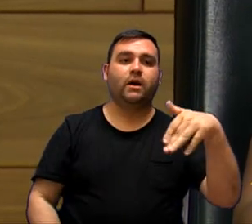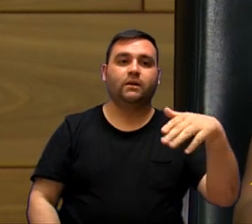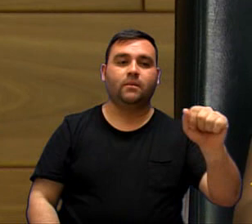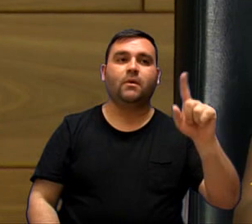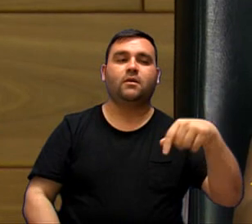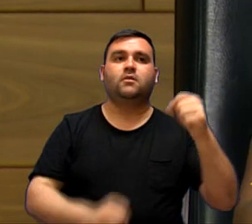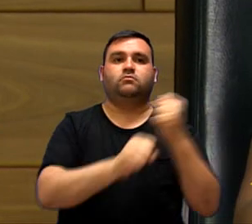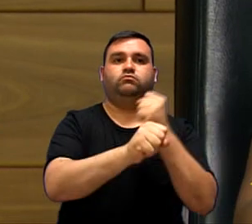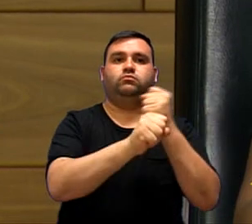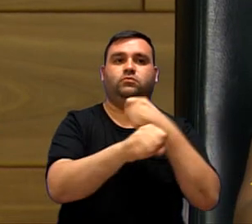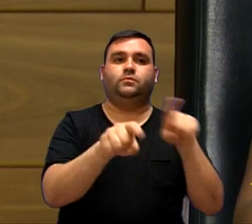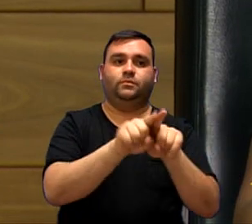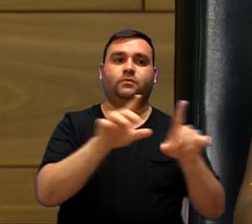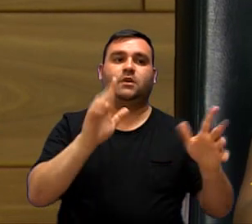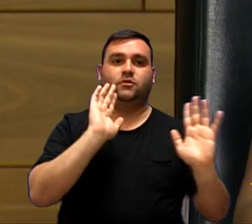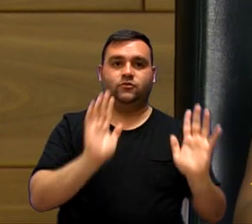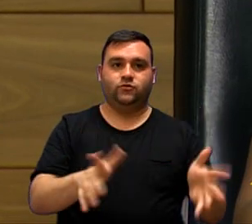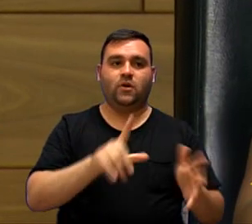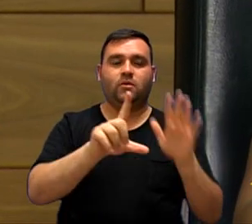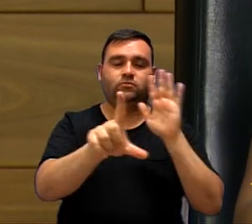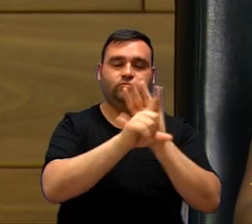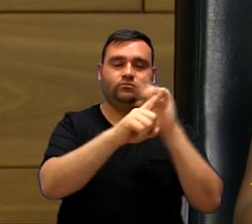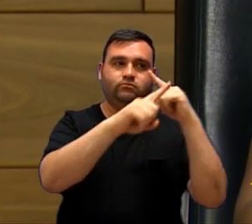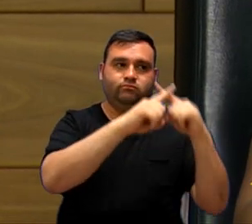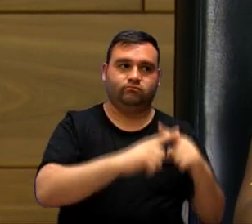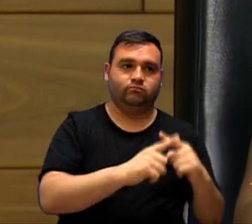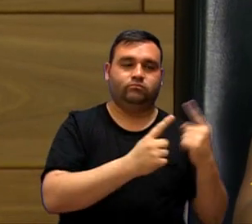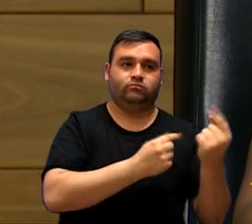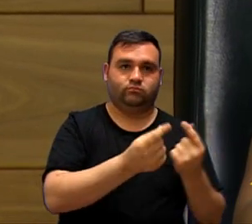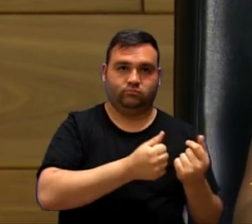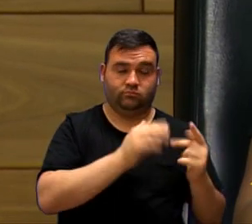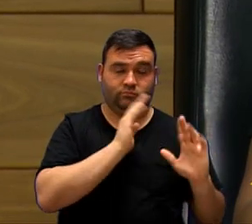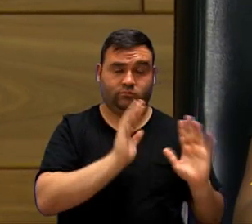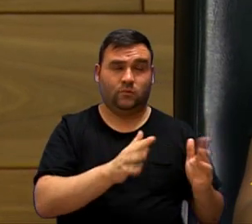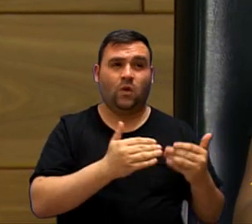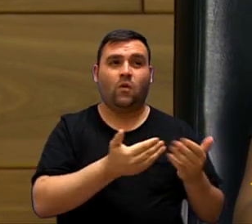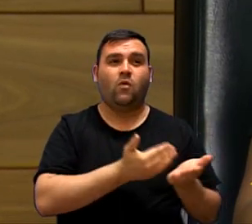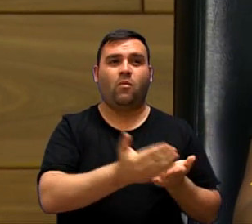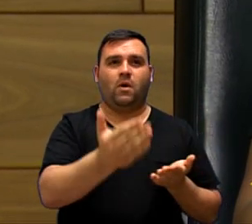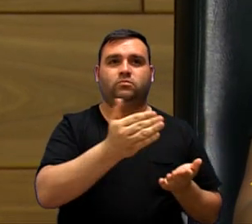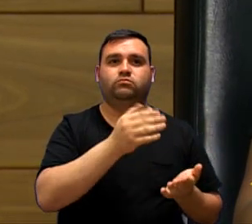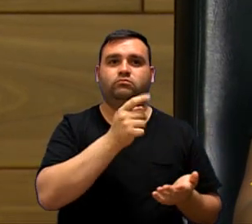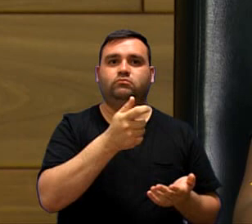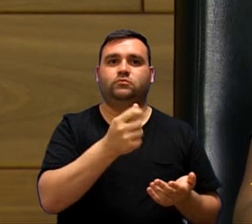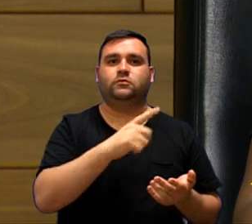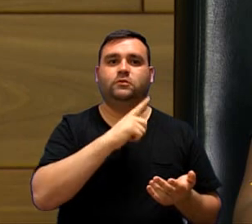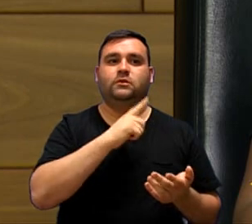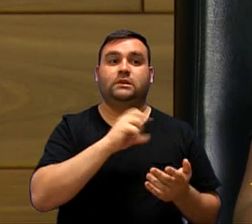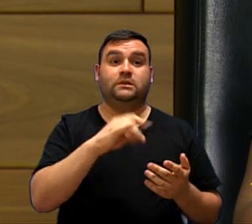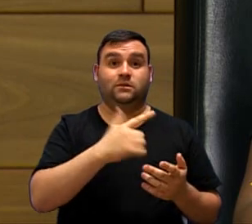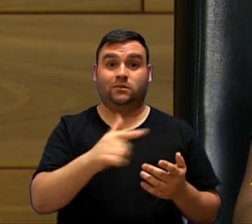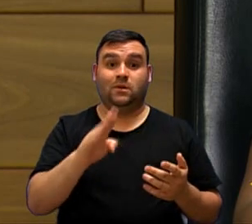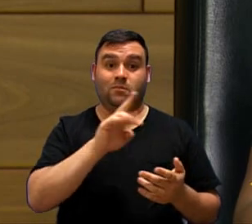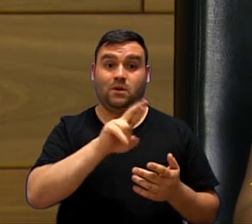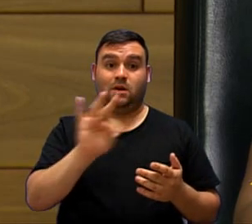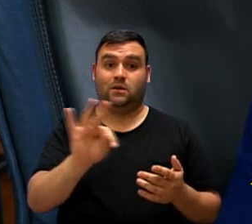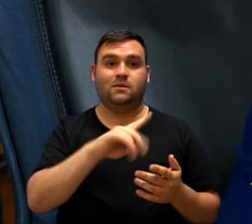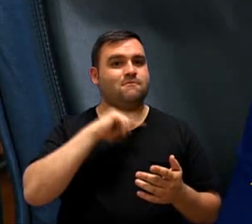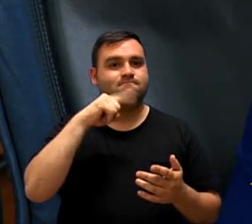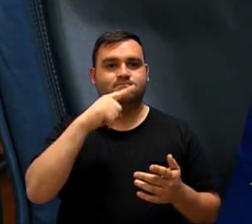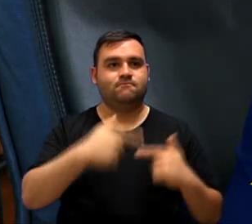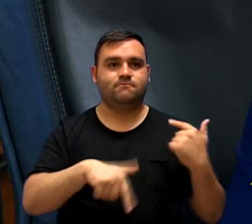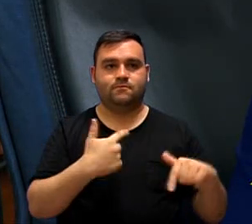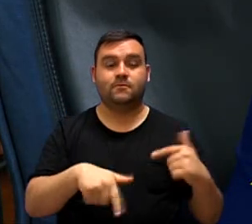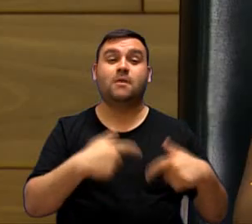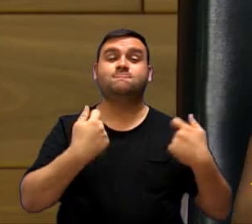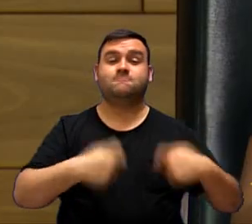uma obra também que já finalizamos a licitação, já deve começar em breve. Se não fizer esse, o BRT não tem como